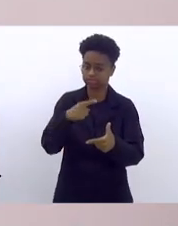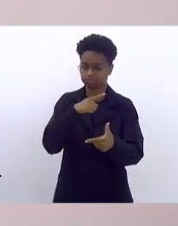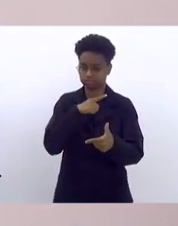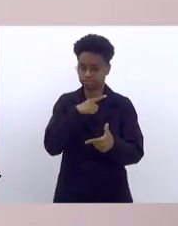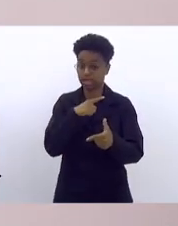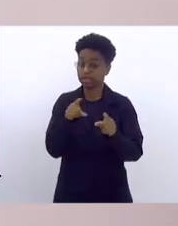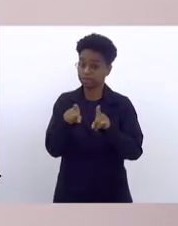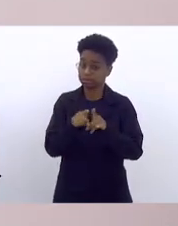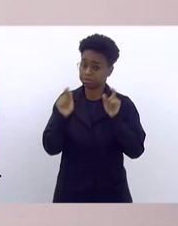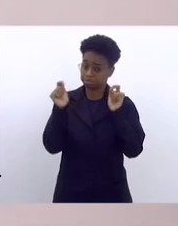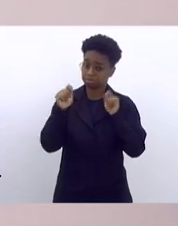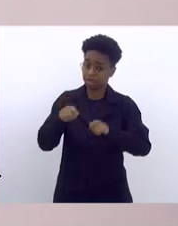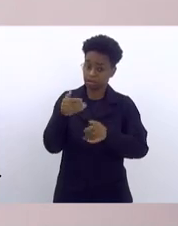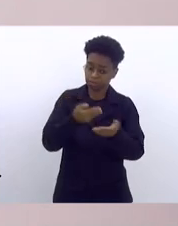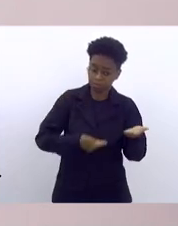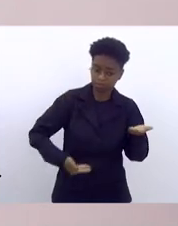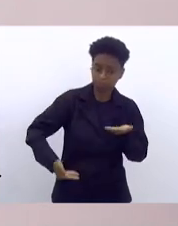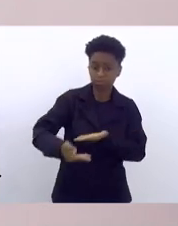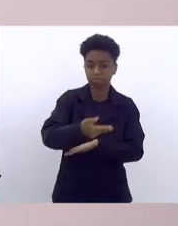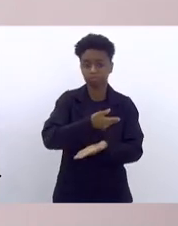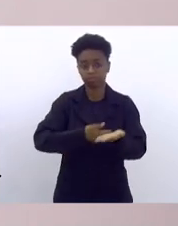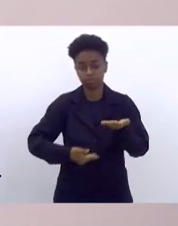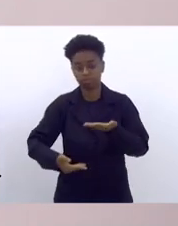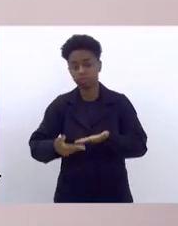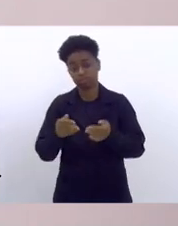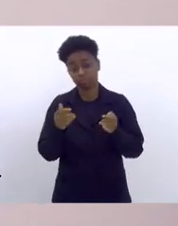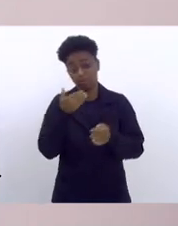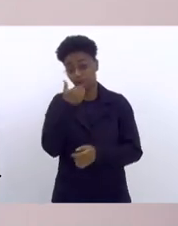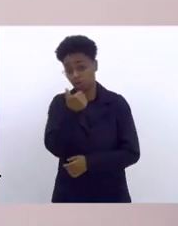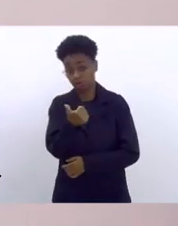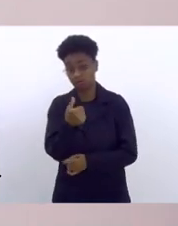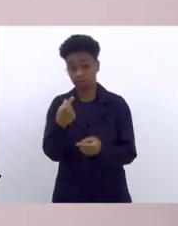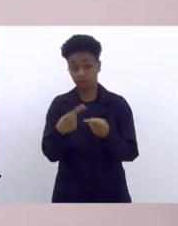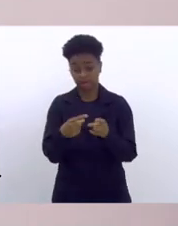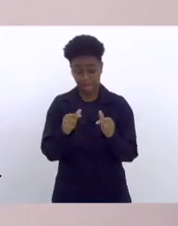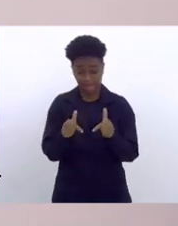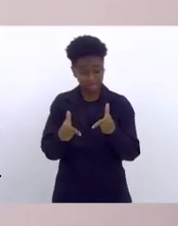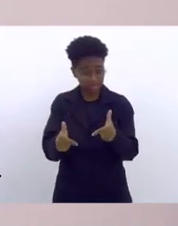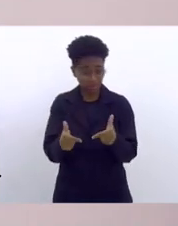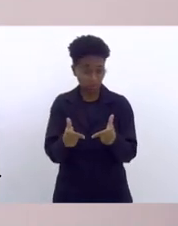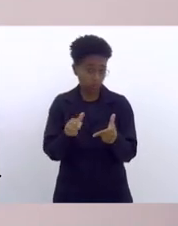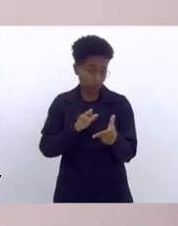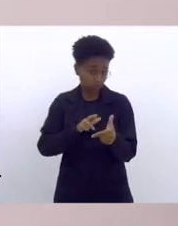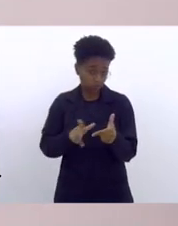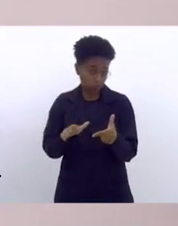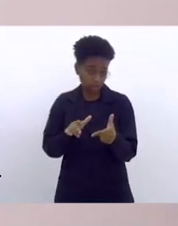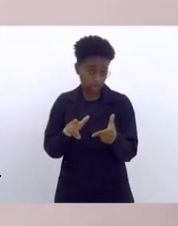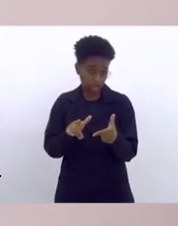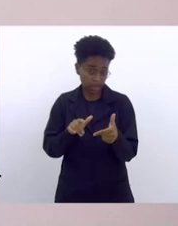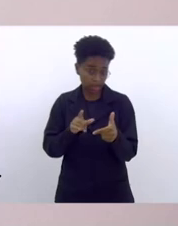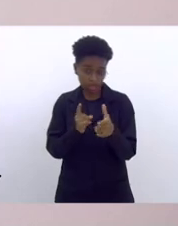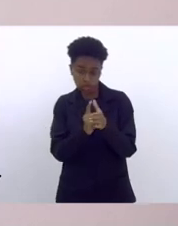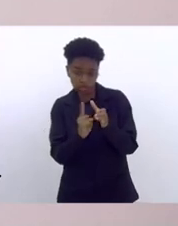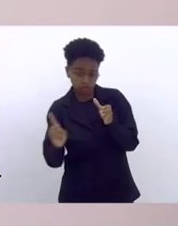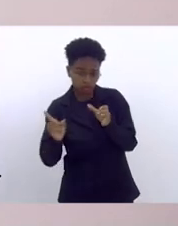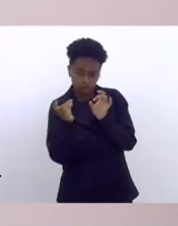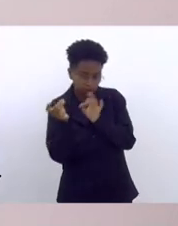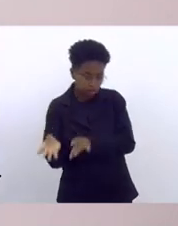possa colaborar uns com os outros tanto melhor porque essas ações elas não são excludentes